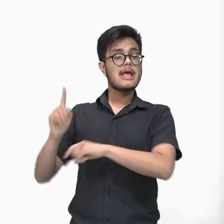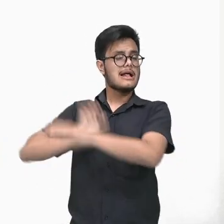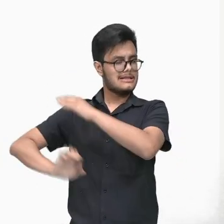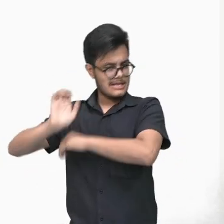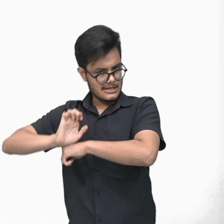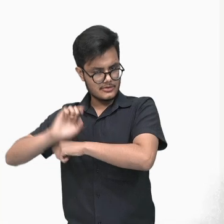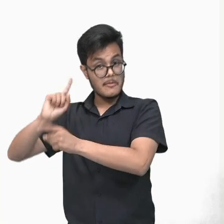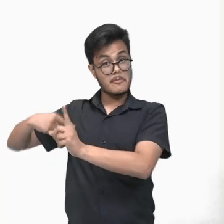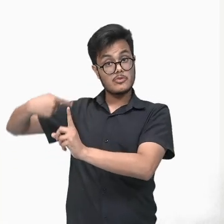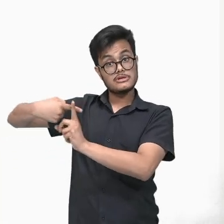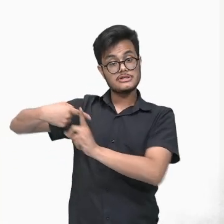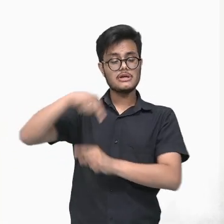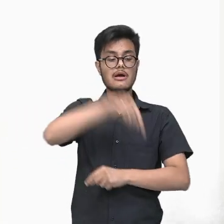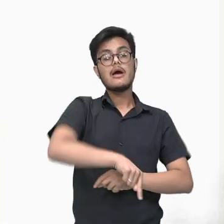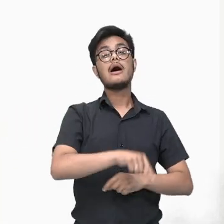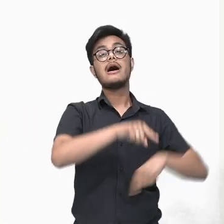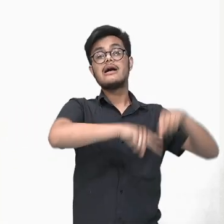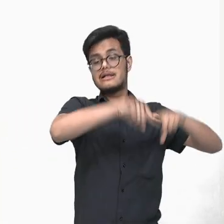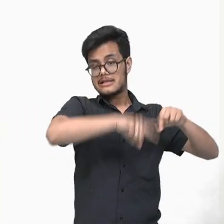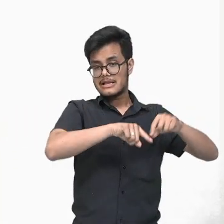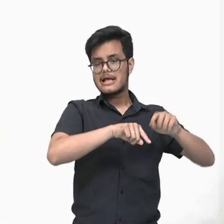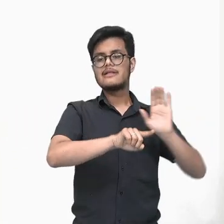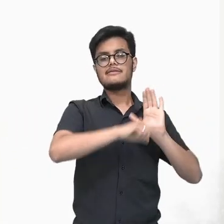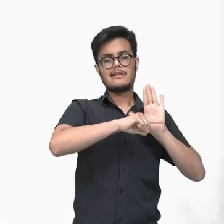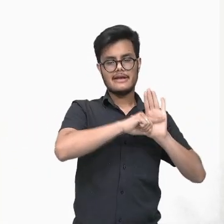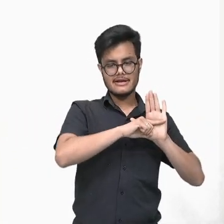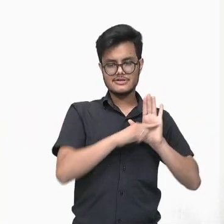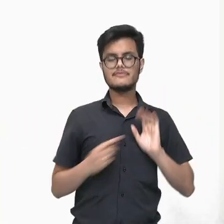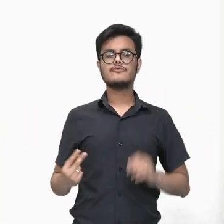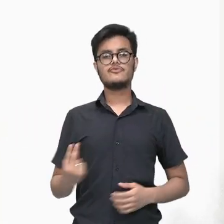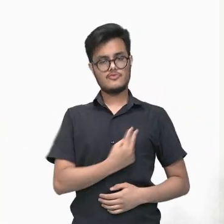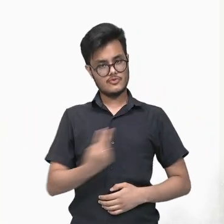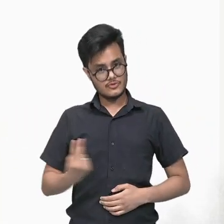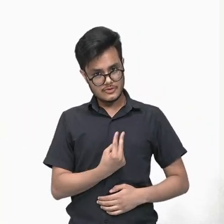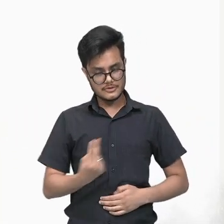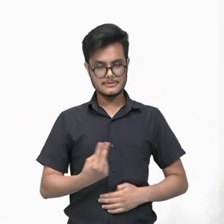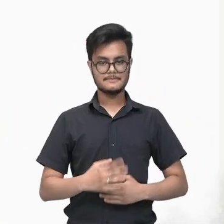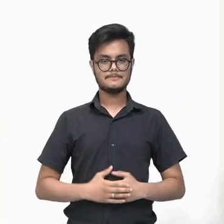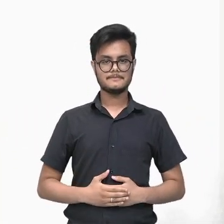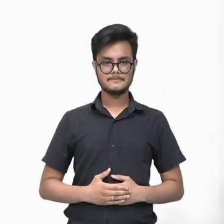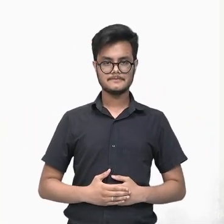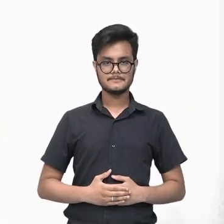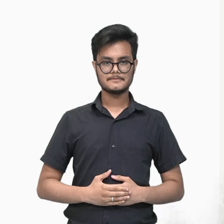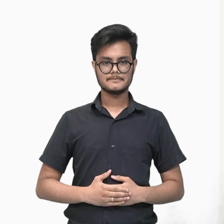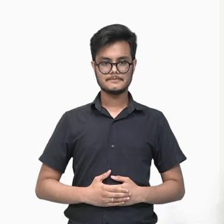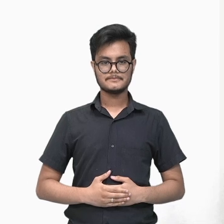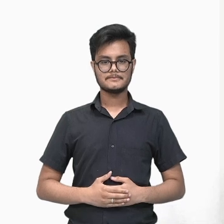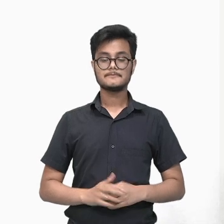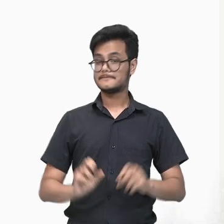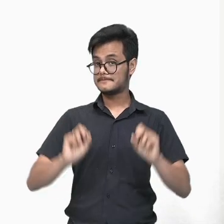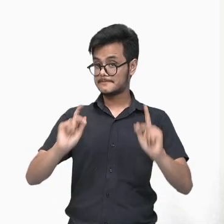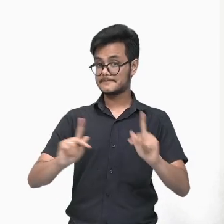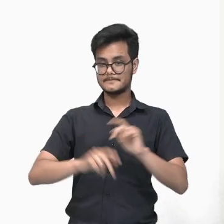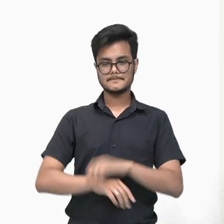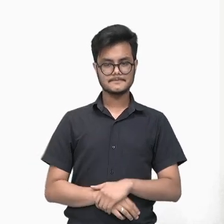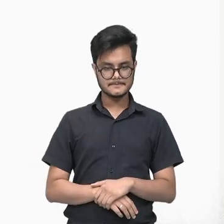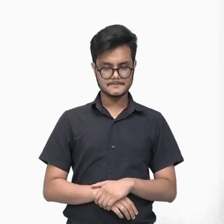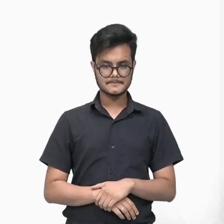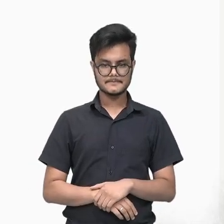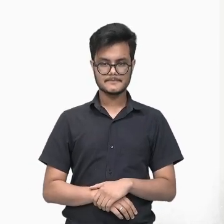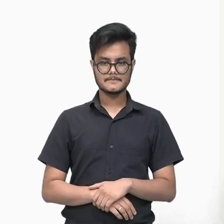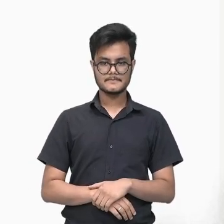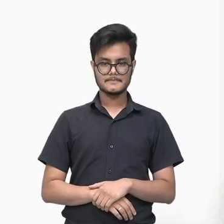efeito. Os corpos ficam eletrizados com cargas elétricas de sinais opostos e